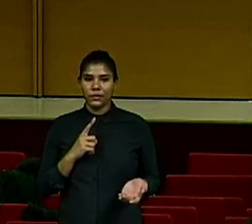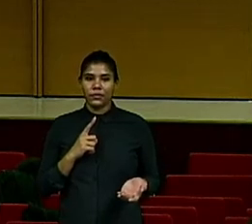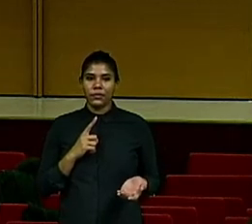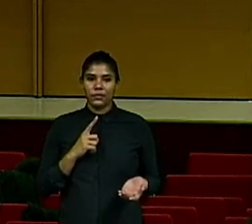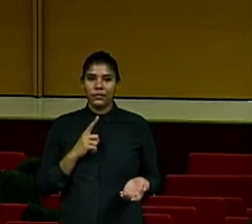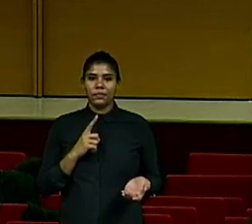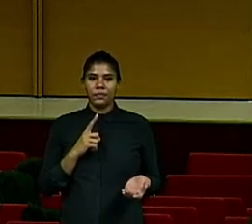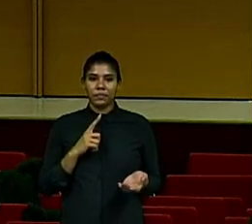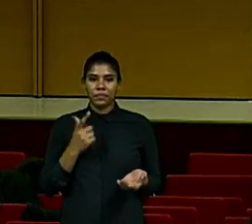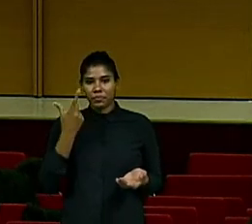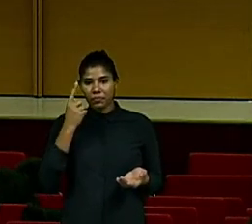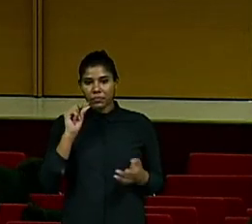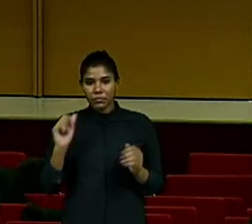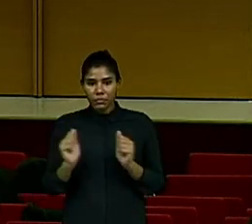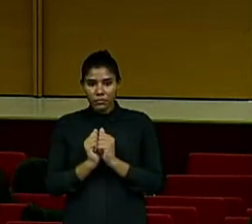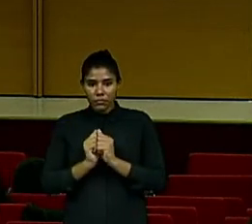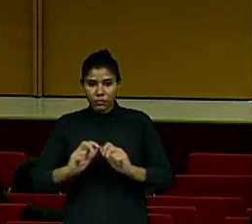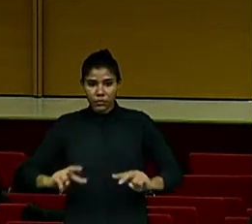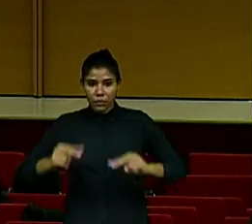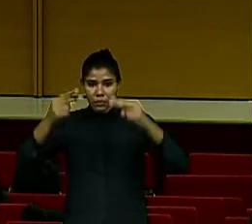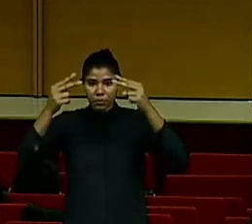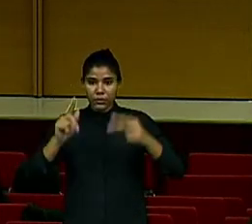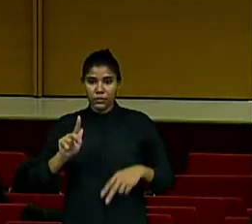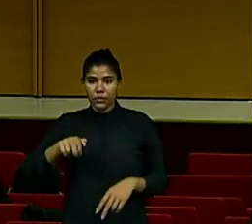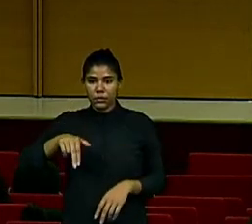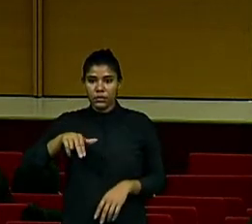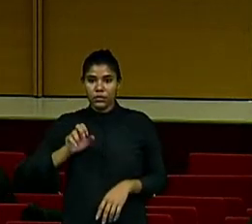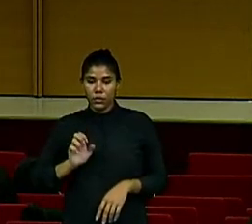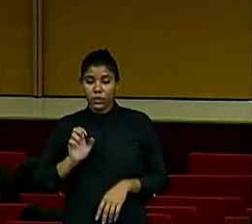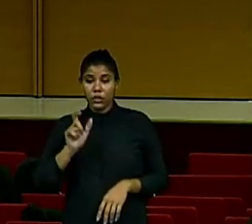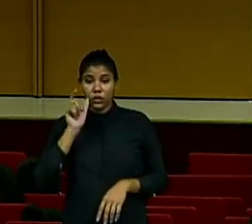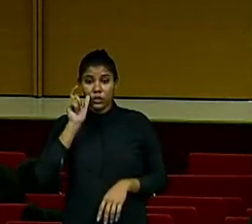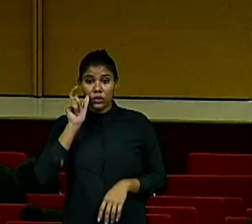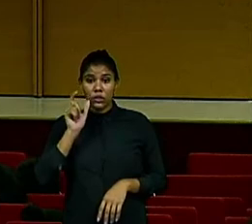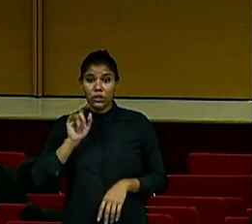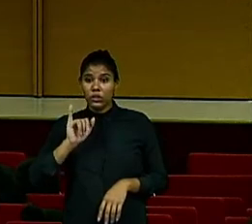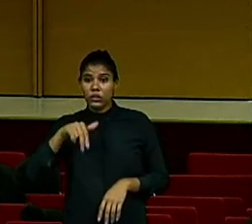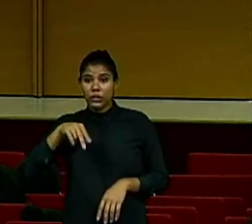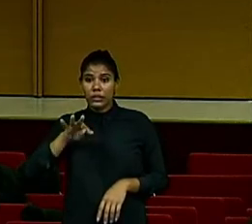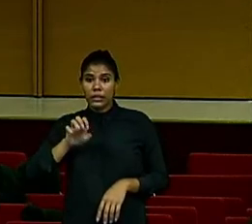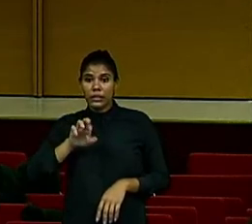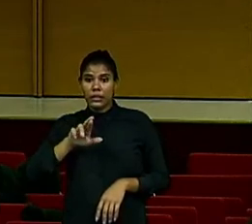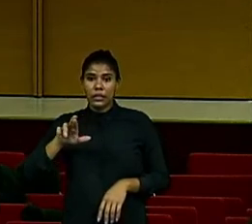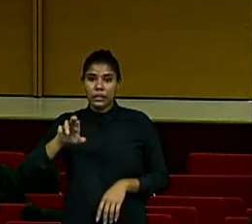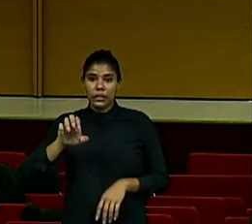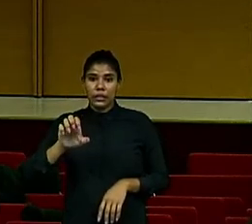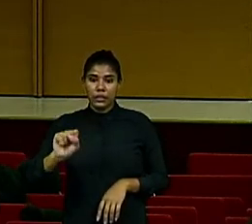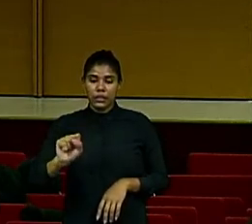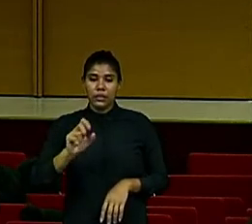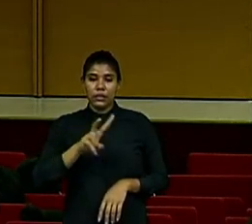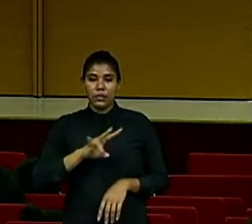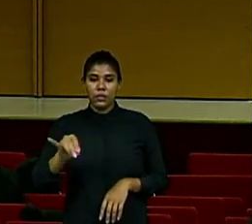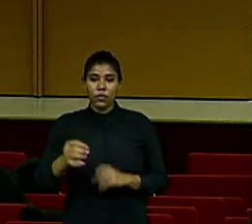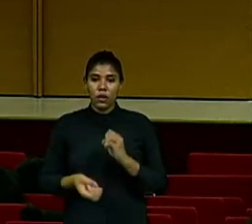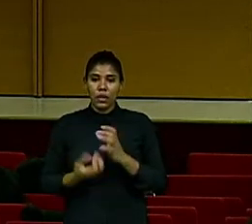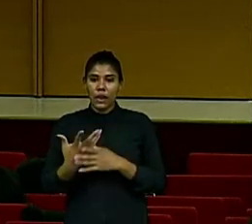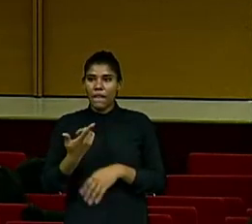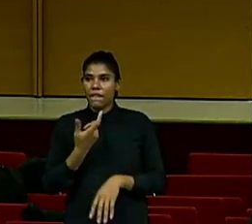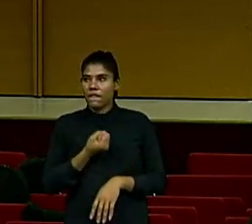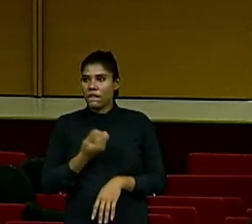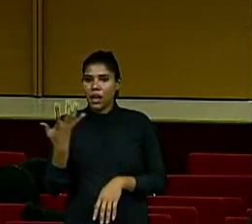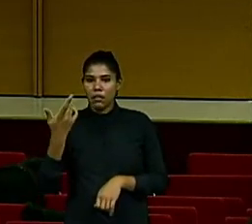multiplica junto de interesse Ou seja eu vou criar várias cópias desse Gene